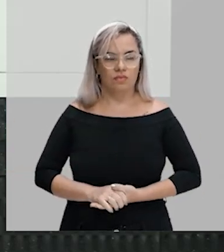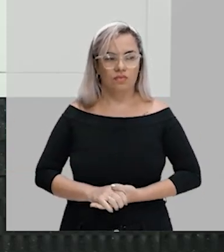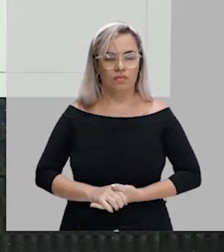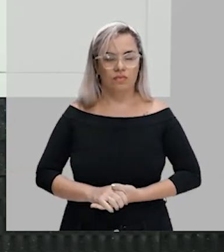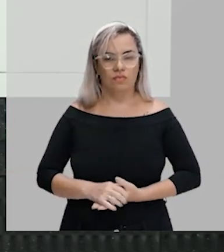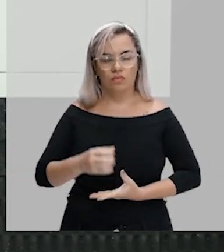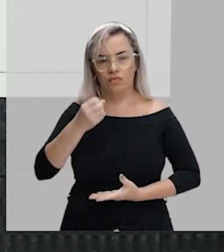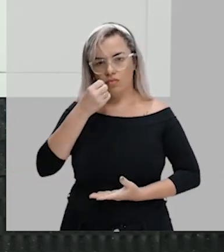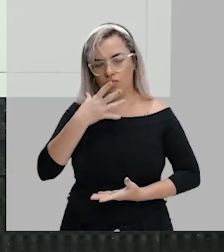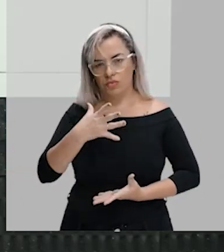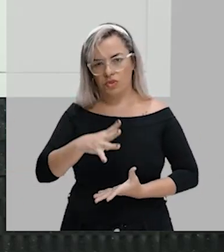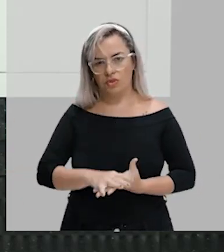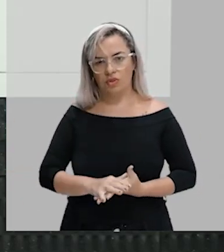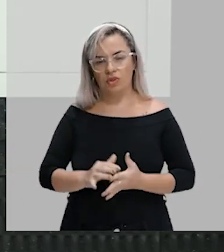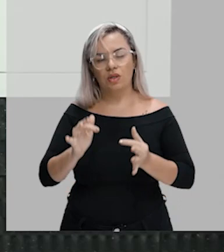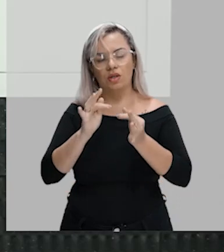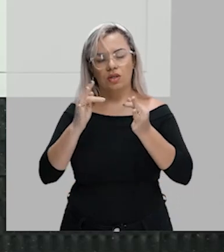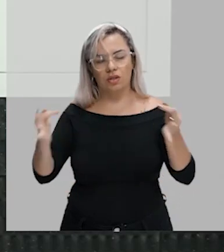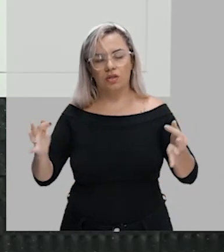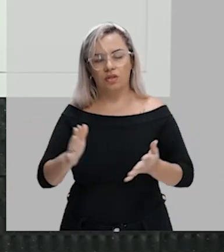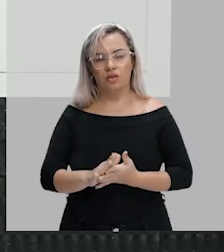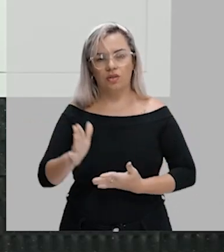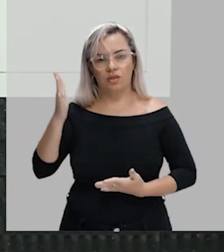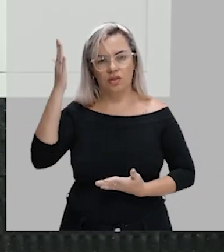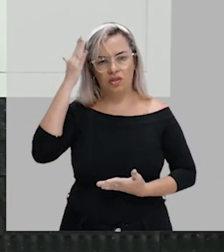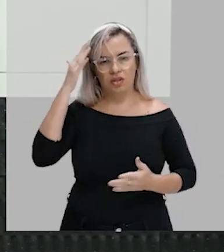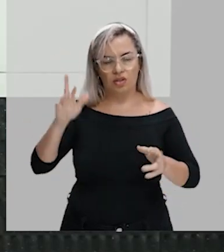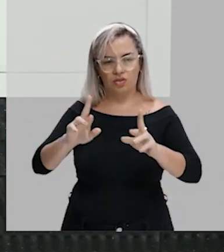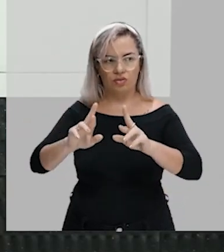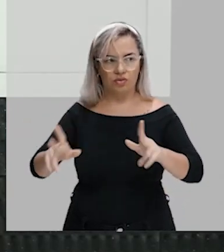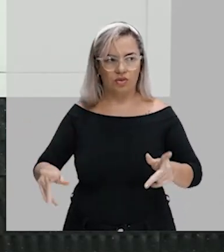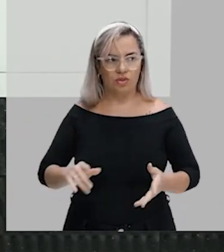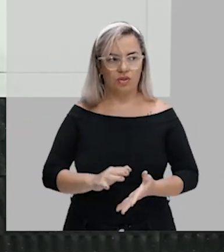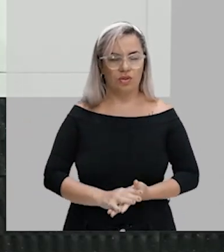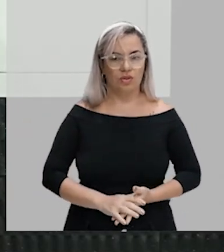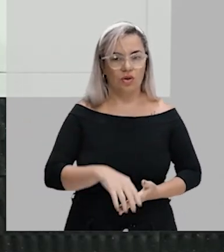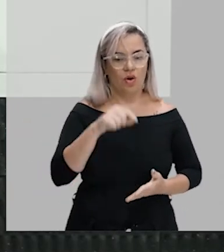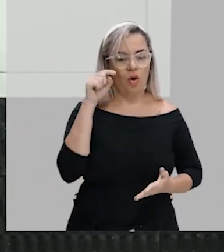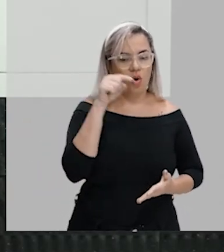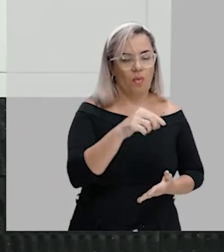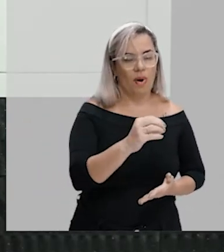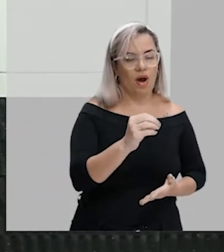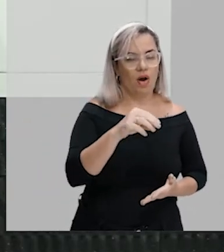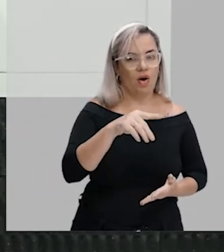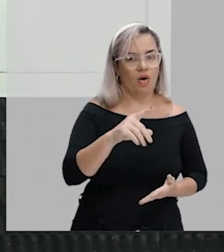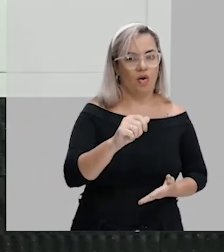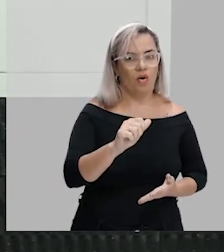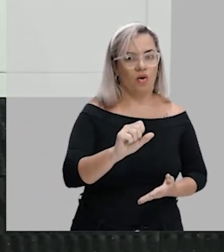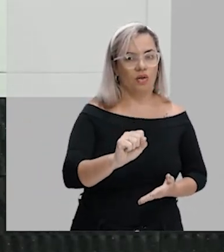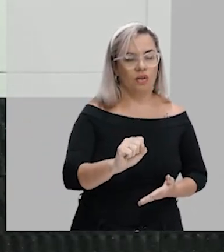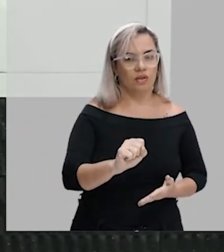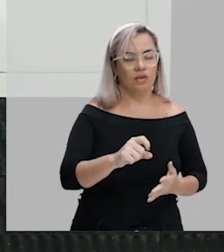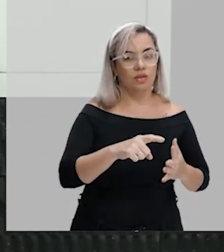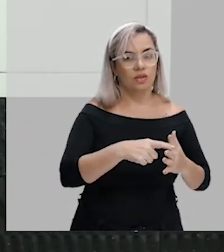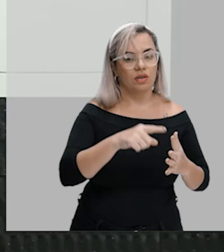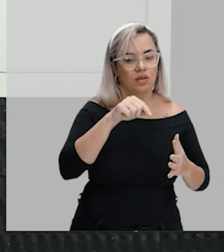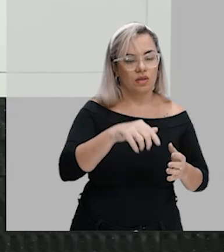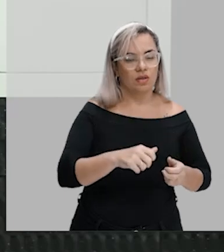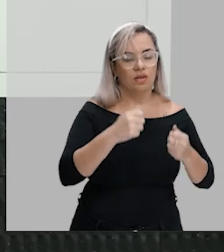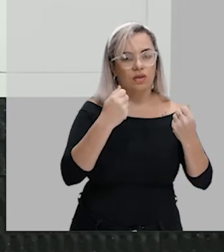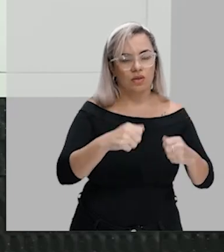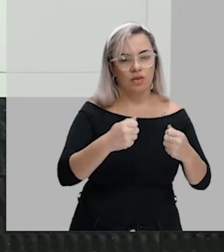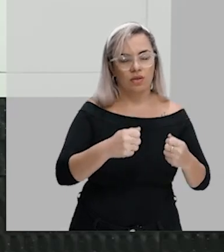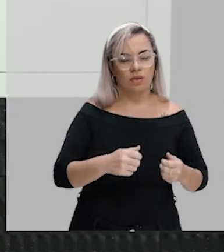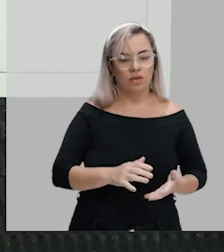Bom, aqui é bem simples a gente entender a diferença das duas. Uma onda mecânica é uma onda que precisa